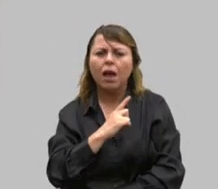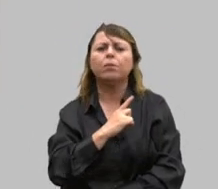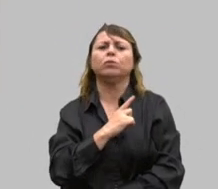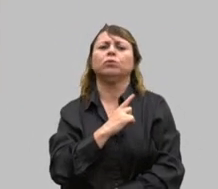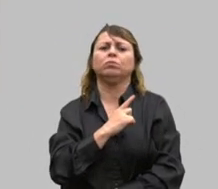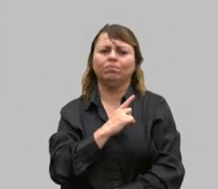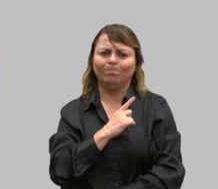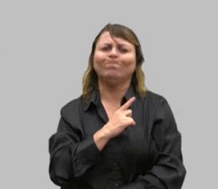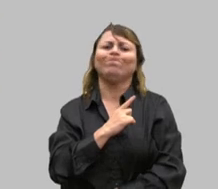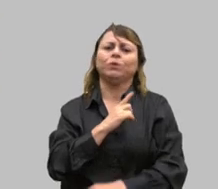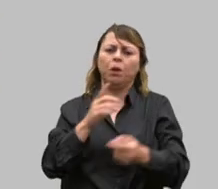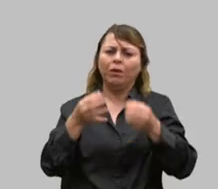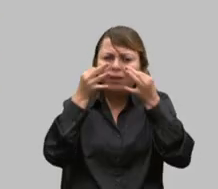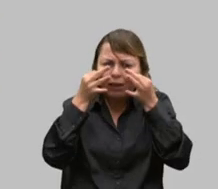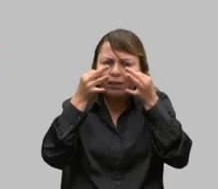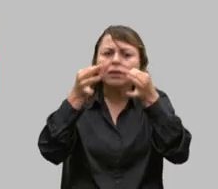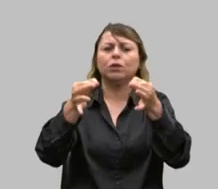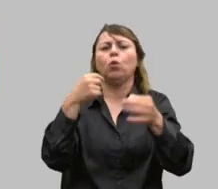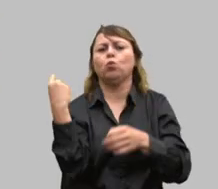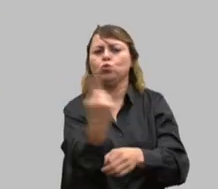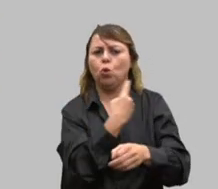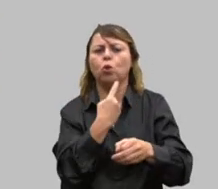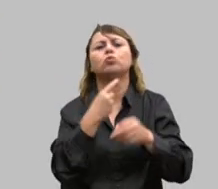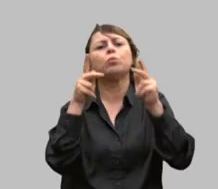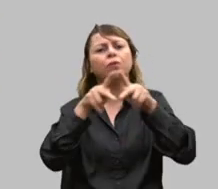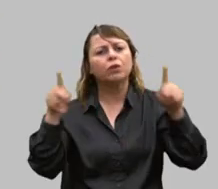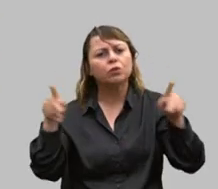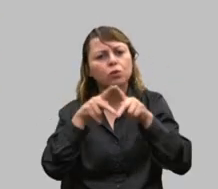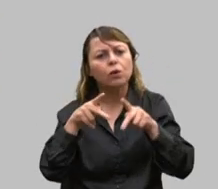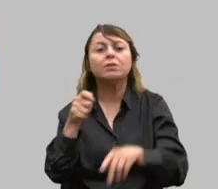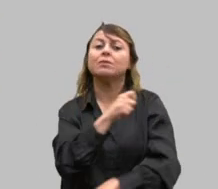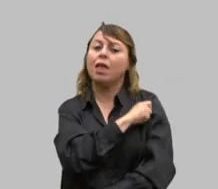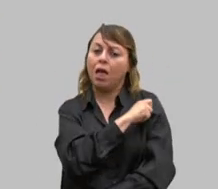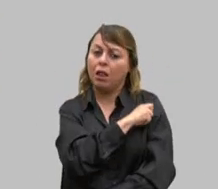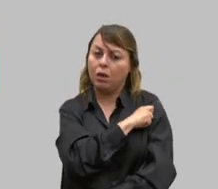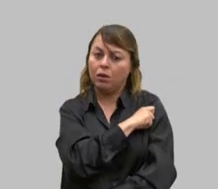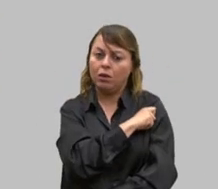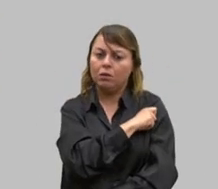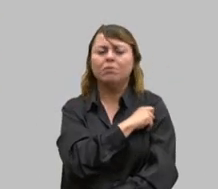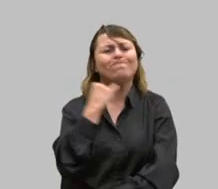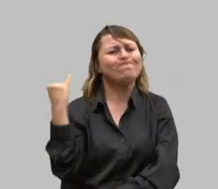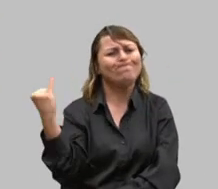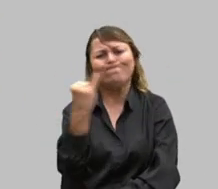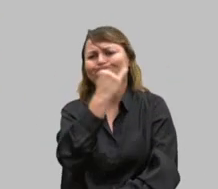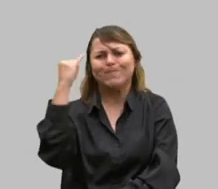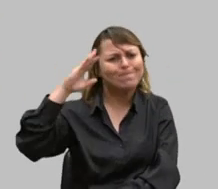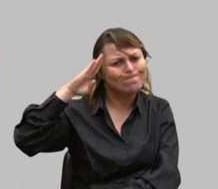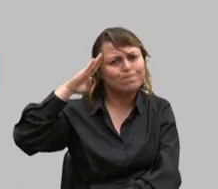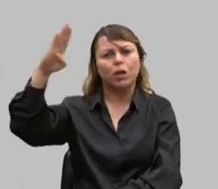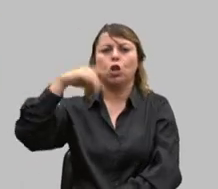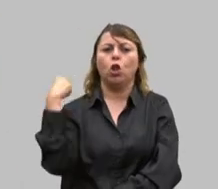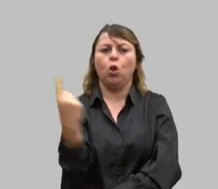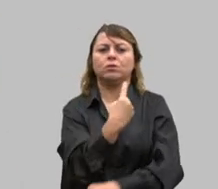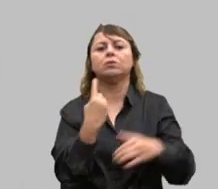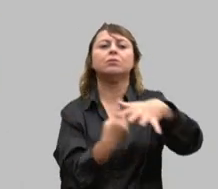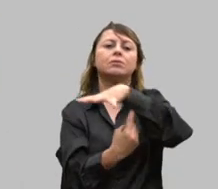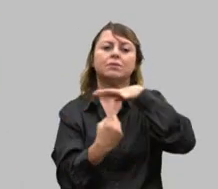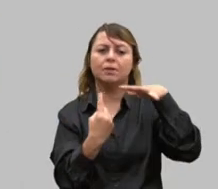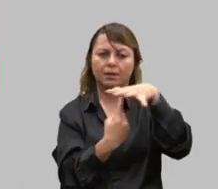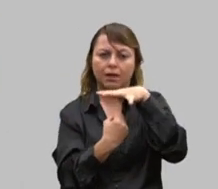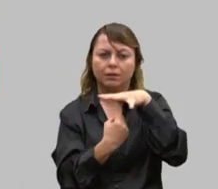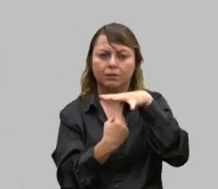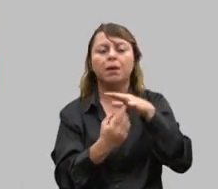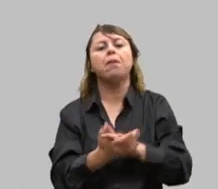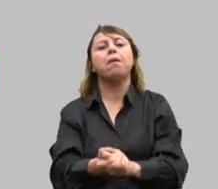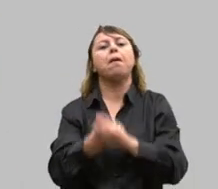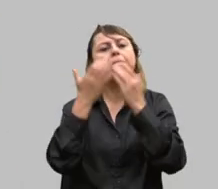com os nossos professores e alunos peças fundamentais para a nossa sociedade parabéns